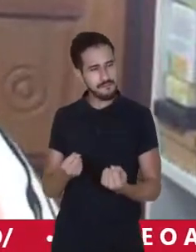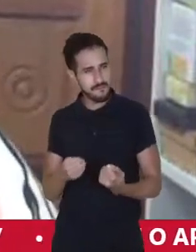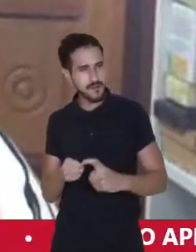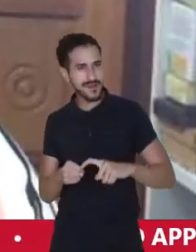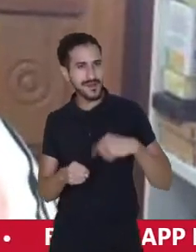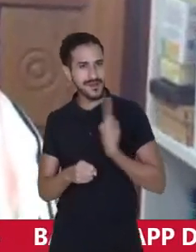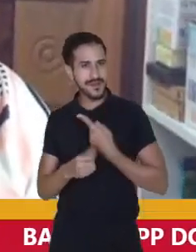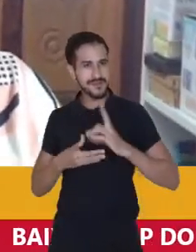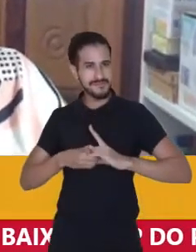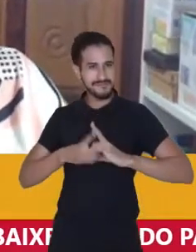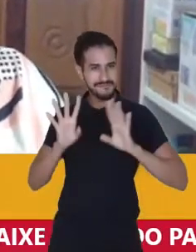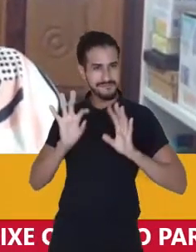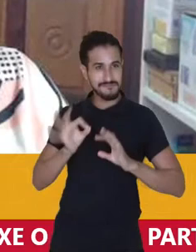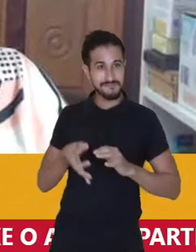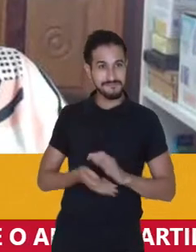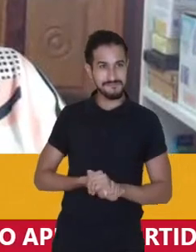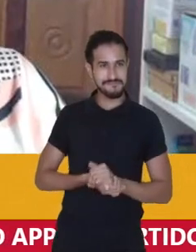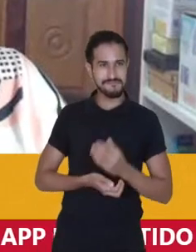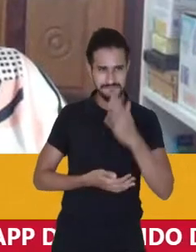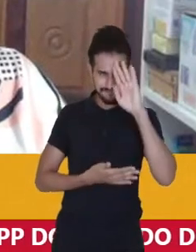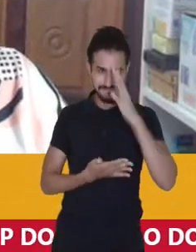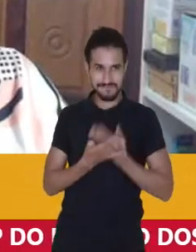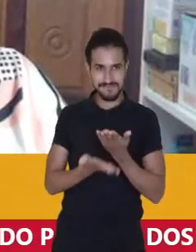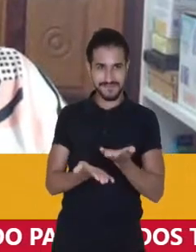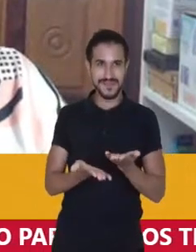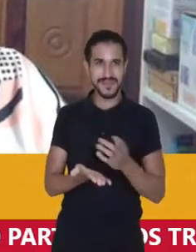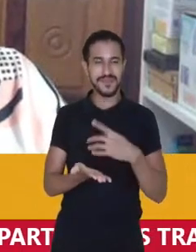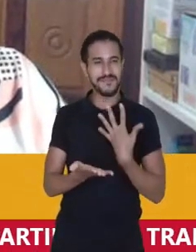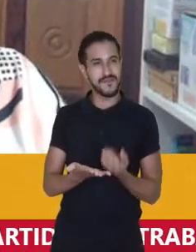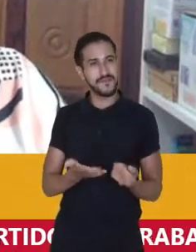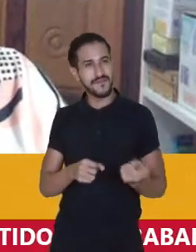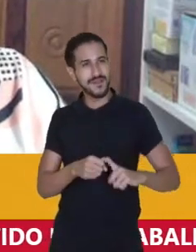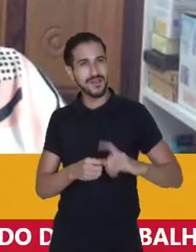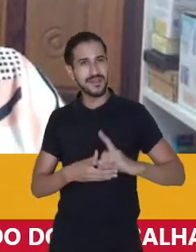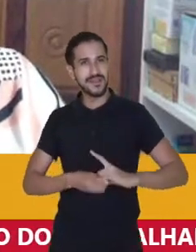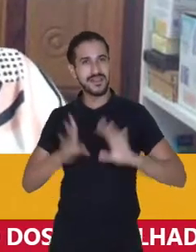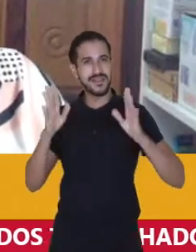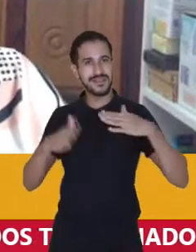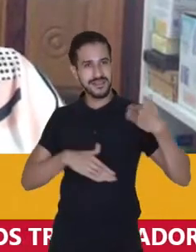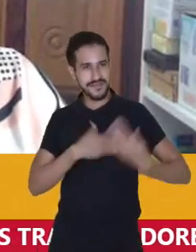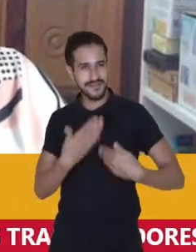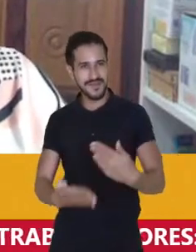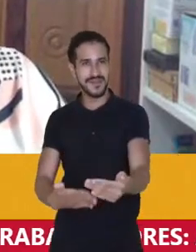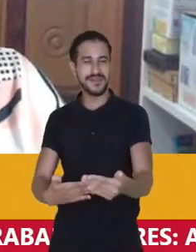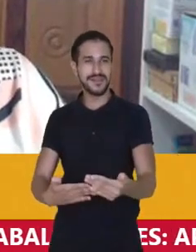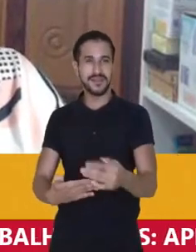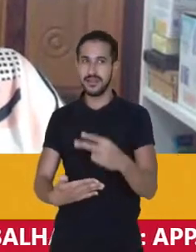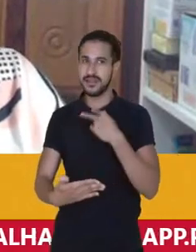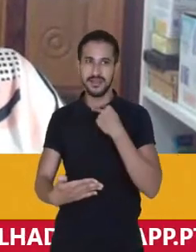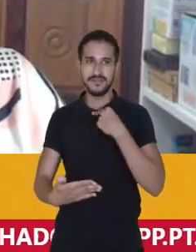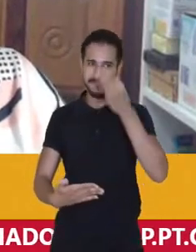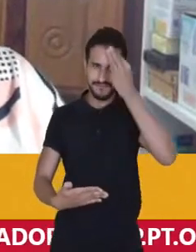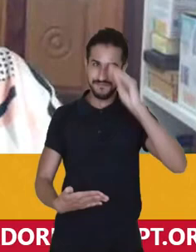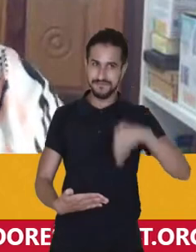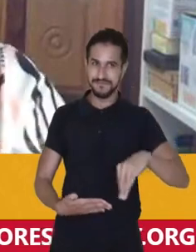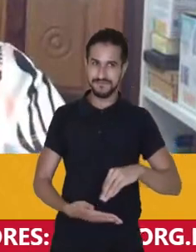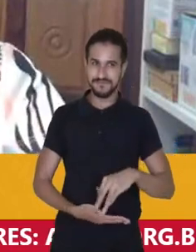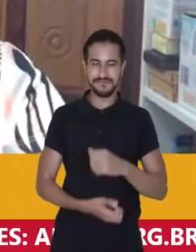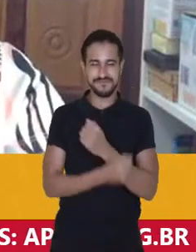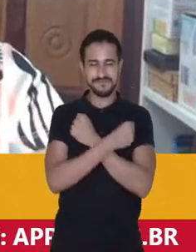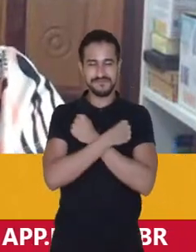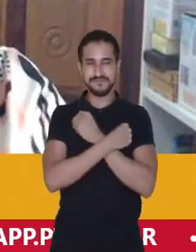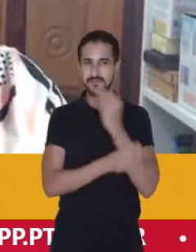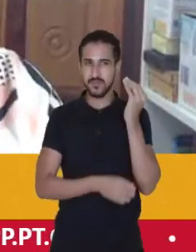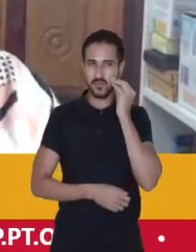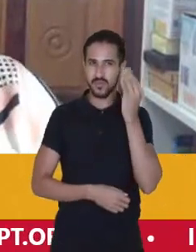a nossa democracia. Acreditem nisso. A retomada democrática está em curso. Não podemos desistir. Um grande